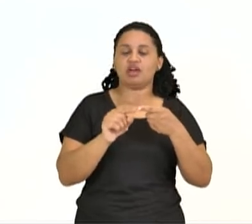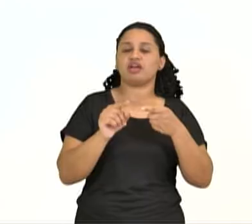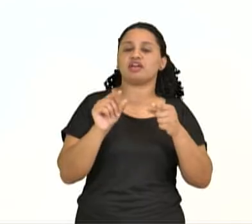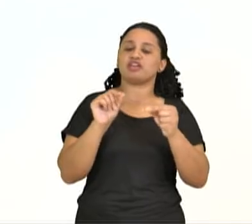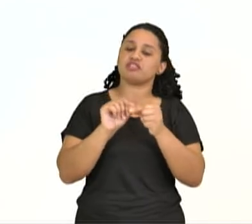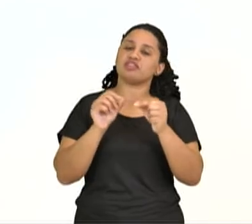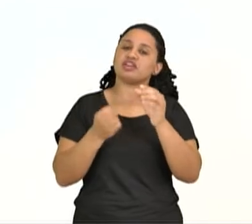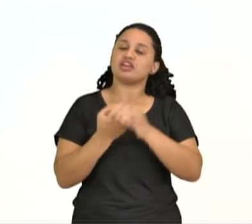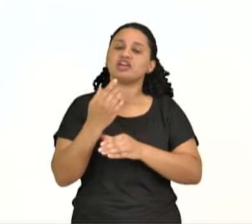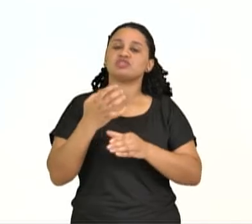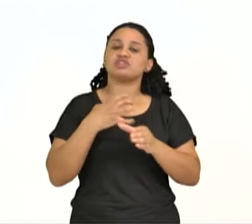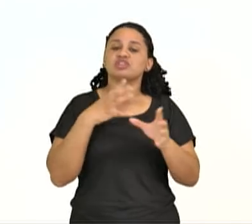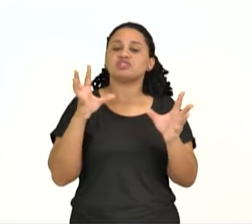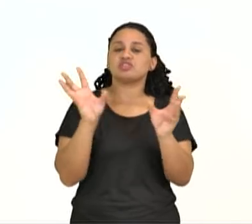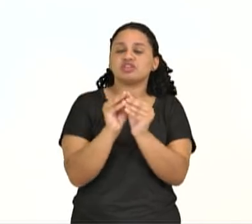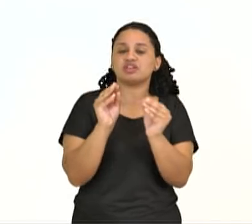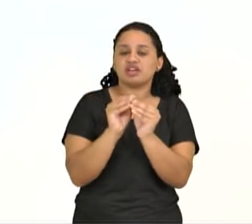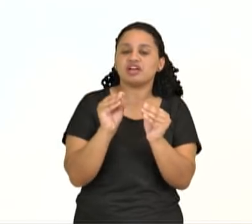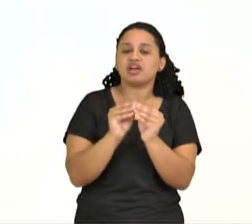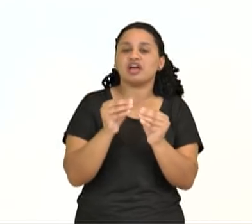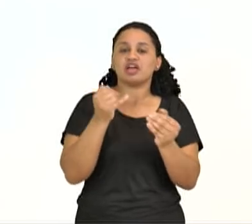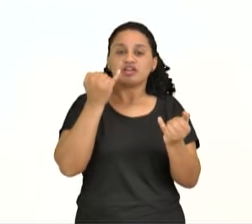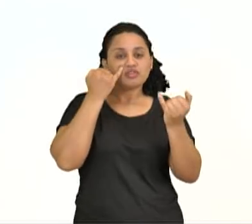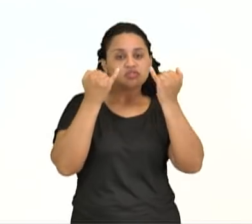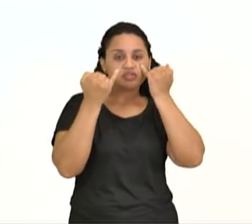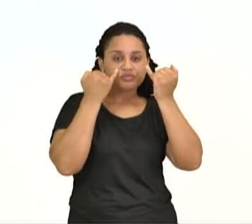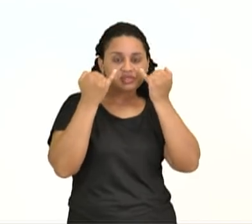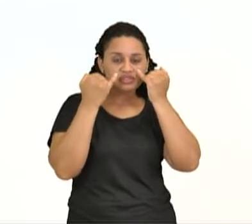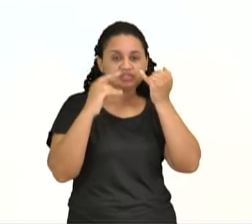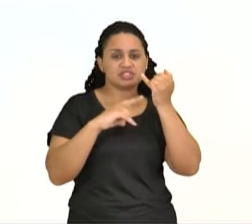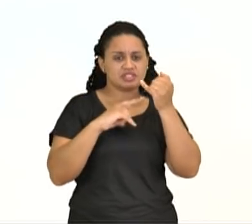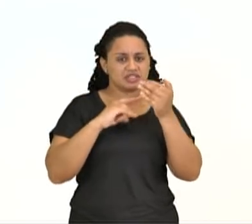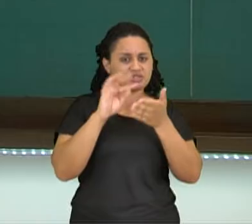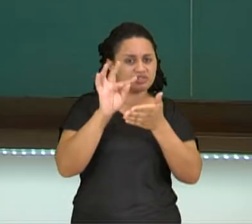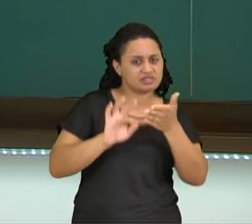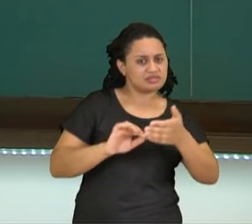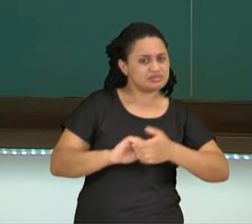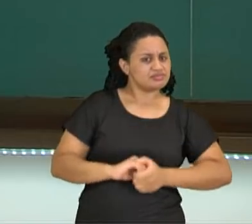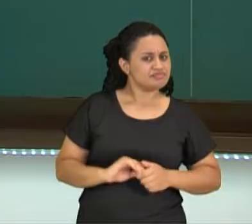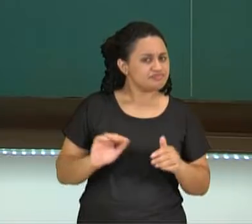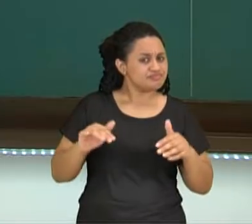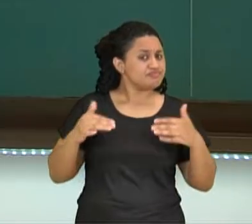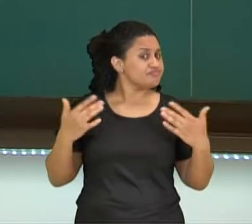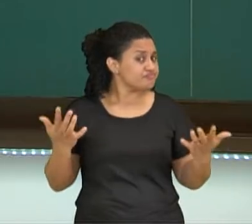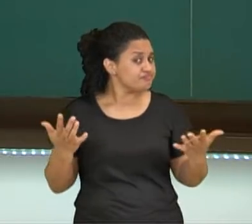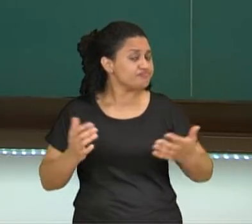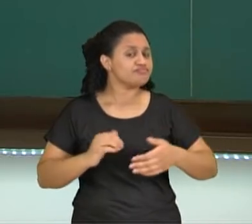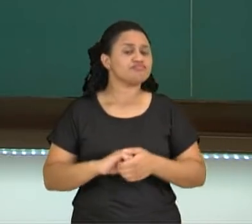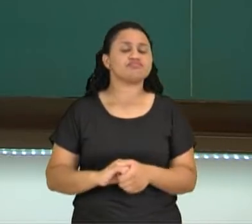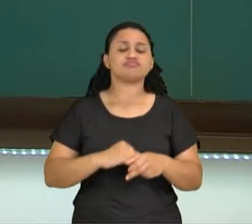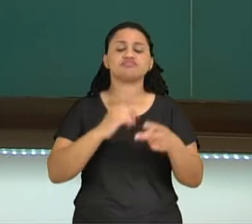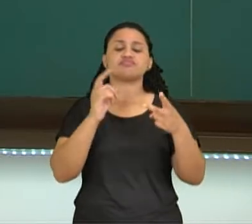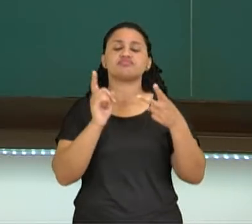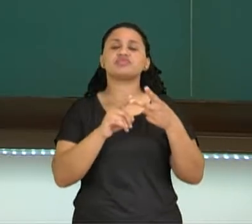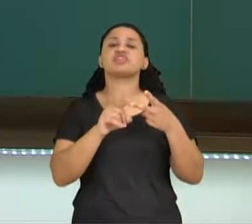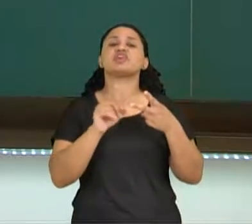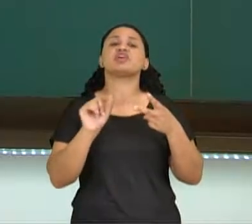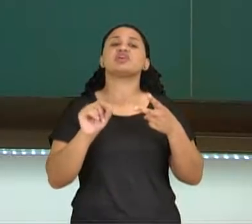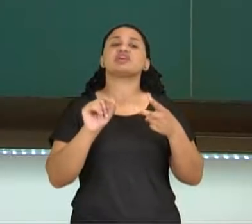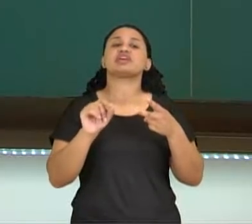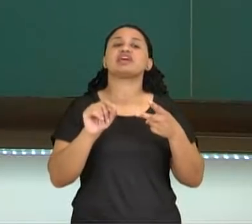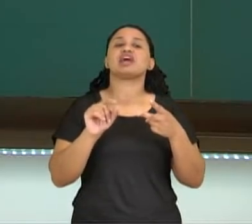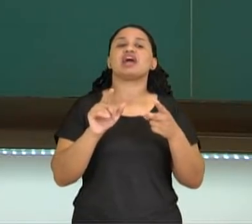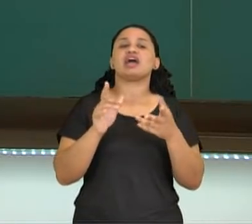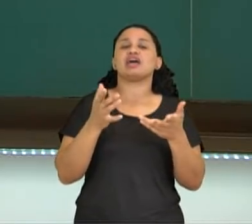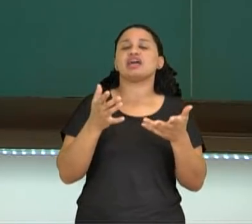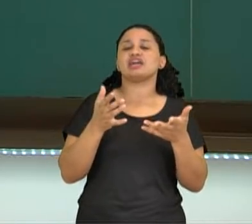abreviada, sintetizando informações que aparecem em outros textos? Será? Ou é dissertativo